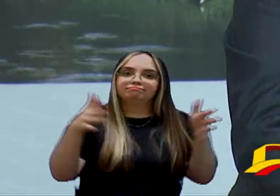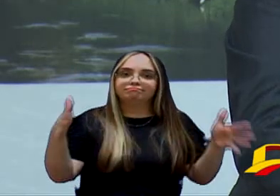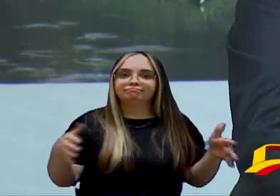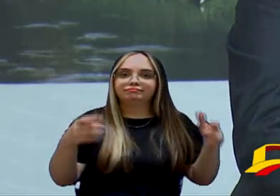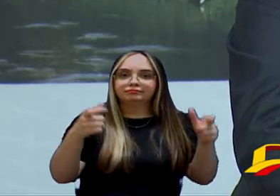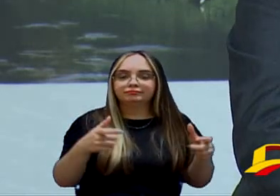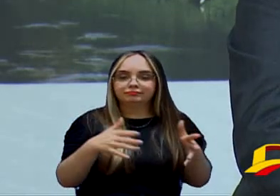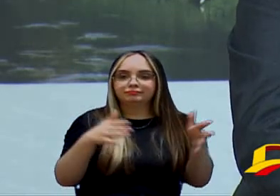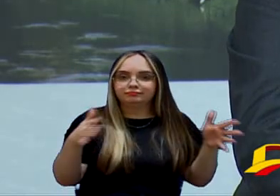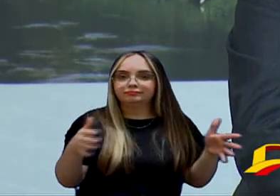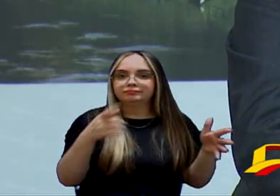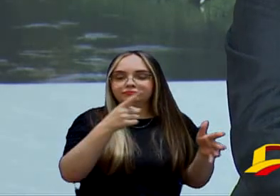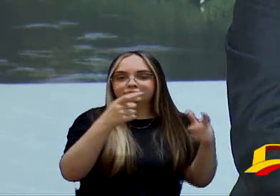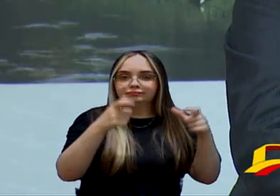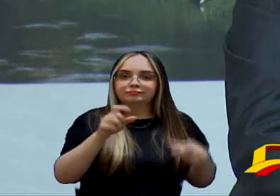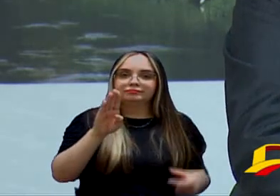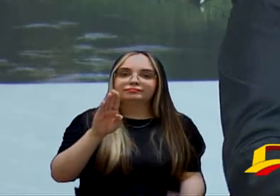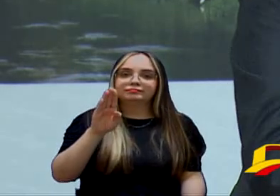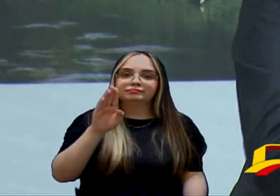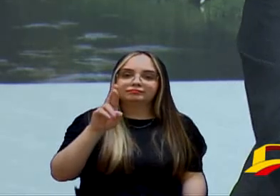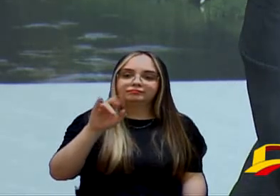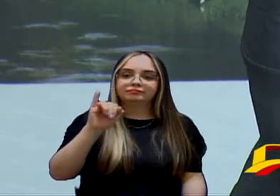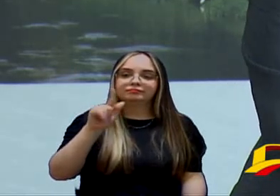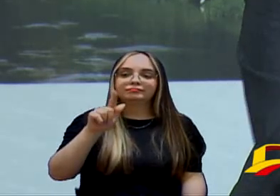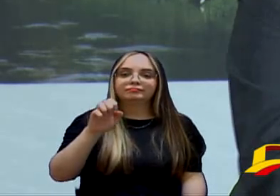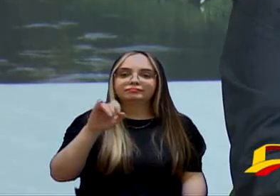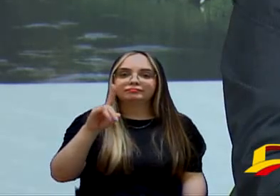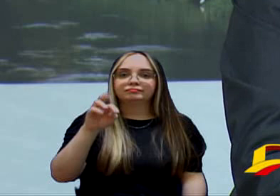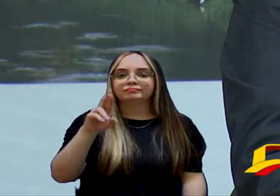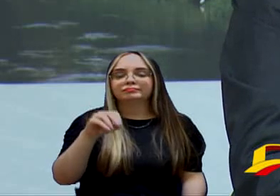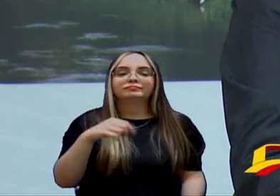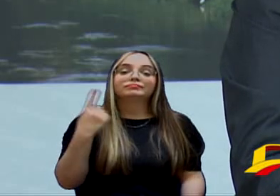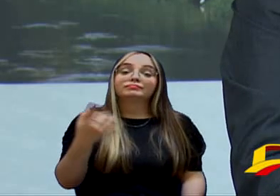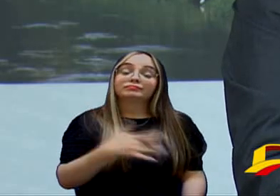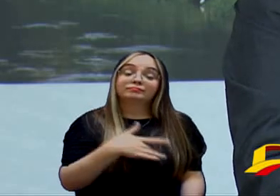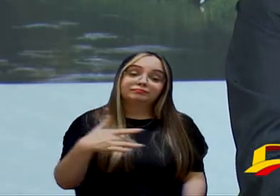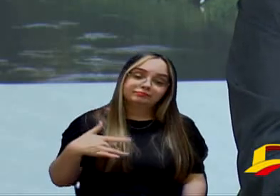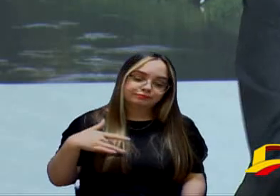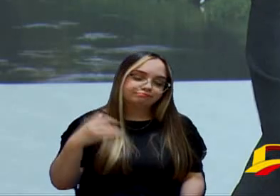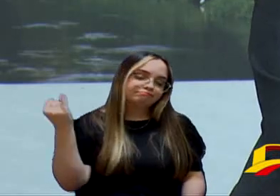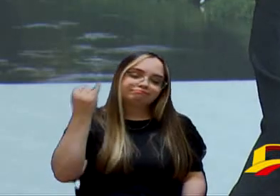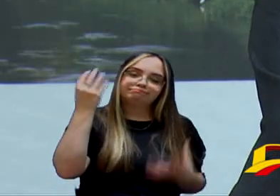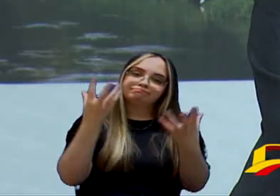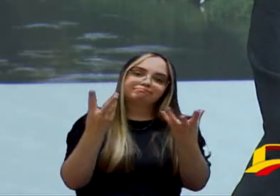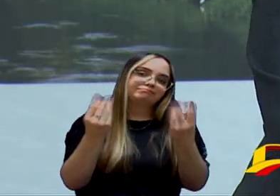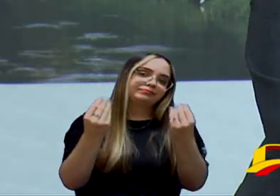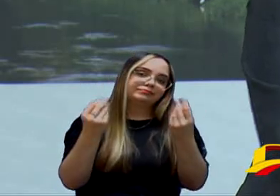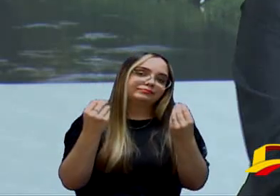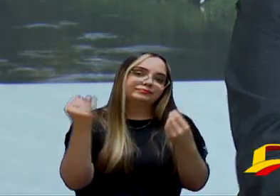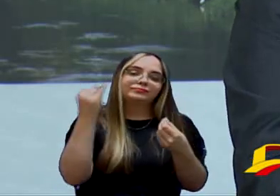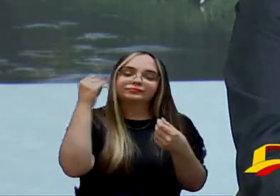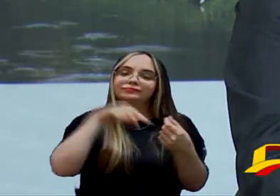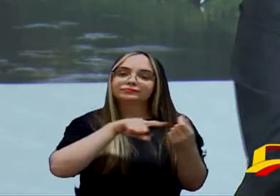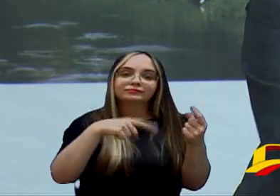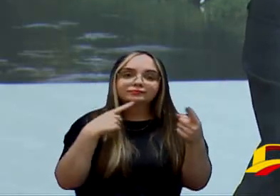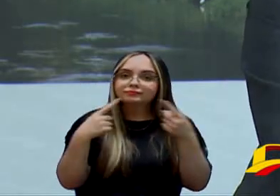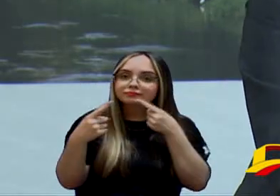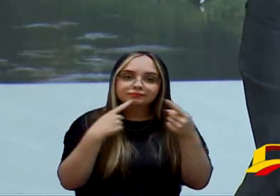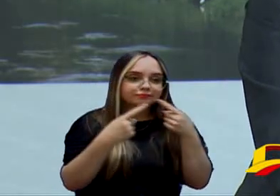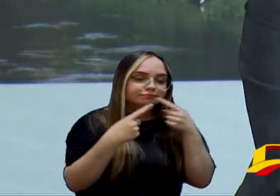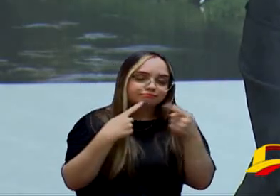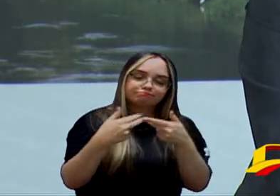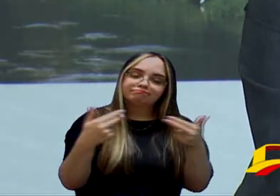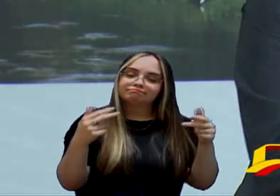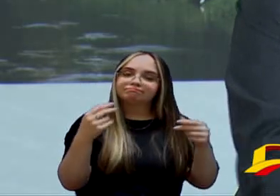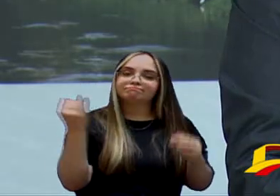a imunidade de saúde lá da região de Brigadeiro Tobias então saúde pública é de extrema importância discussões que são feitas aqui no momento são